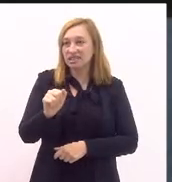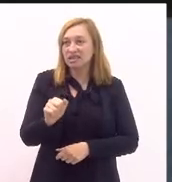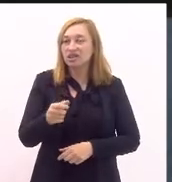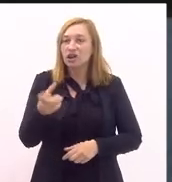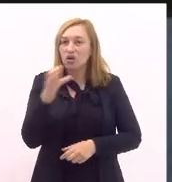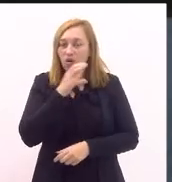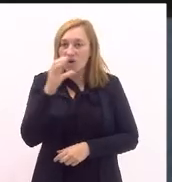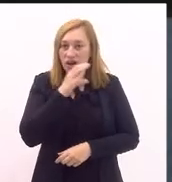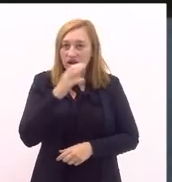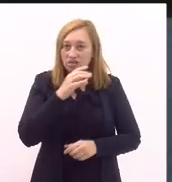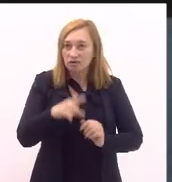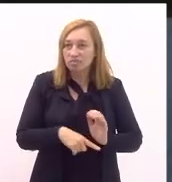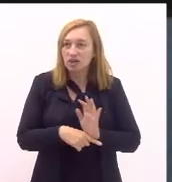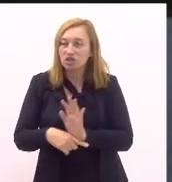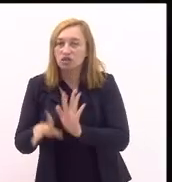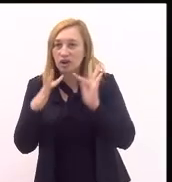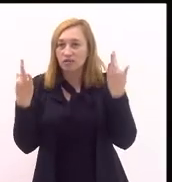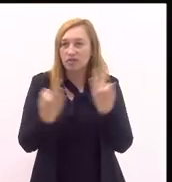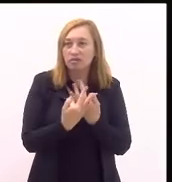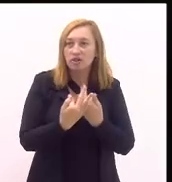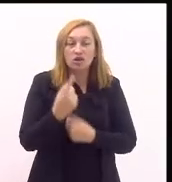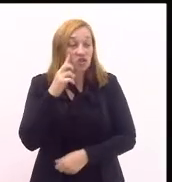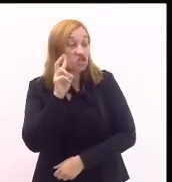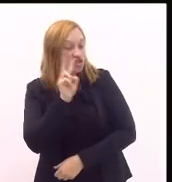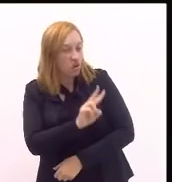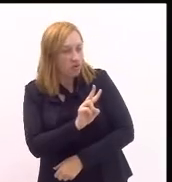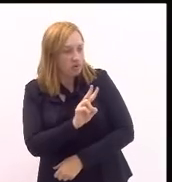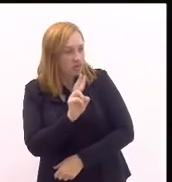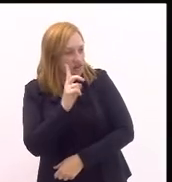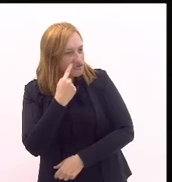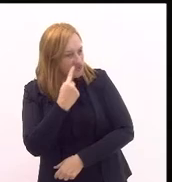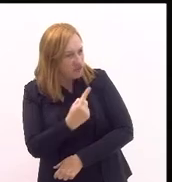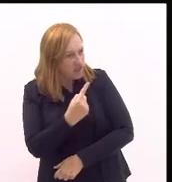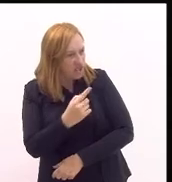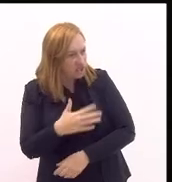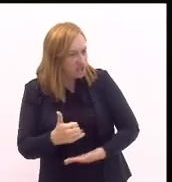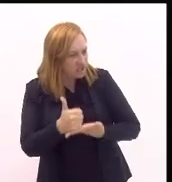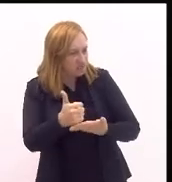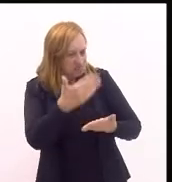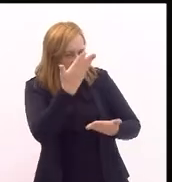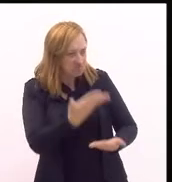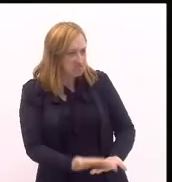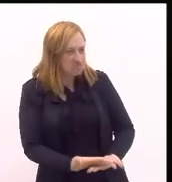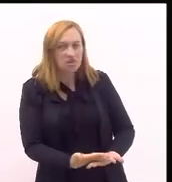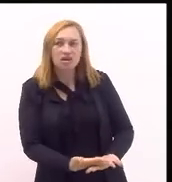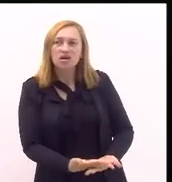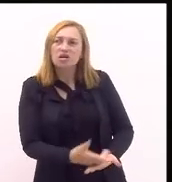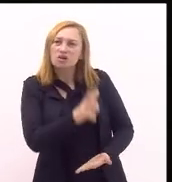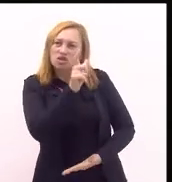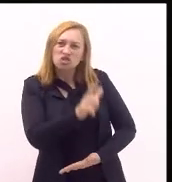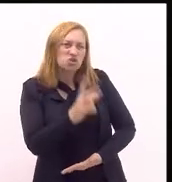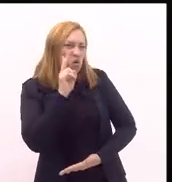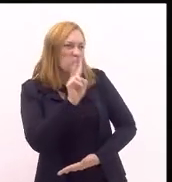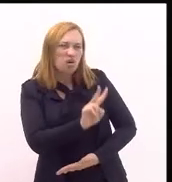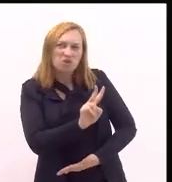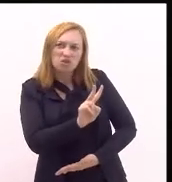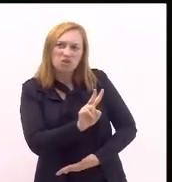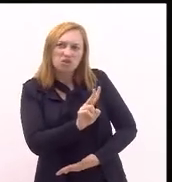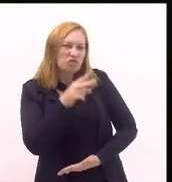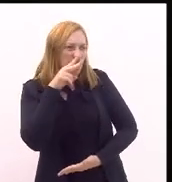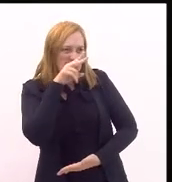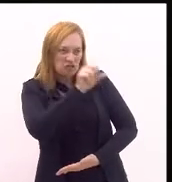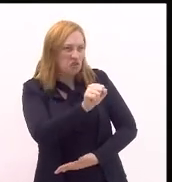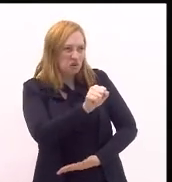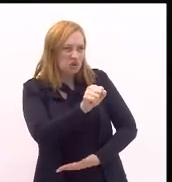dar dignidade a família e quando a gente olha para você a gente vê dignidade em pessoa quando a gente olha para você a gente vê uma